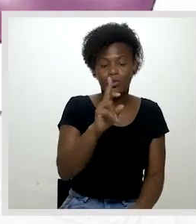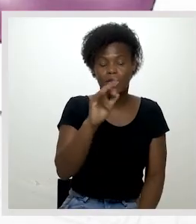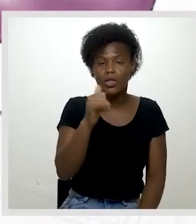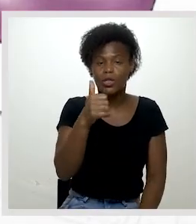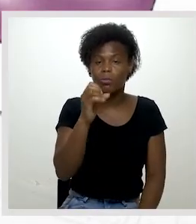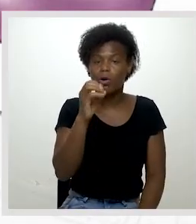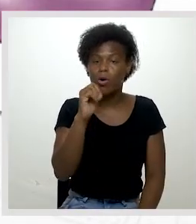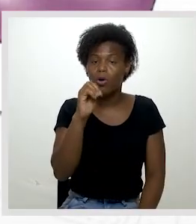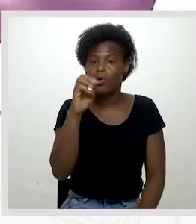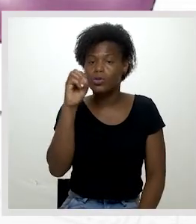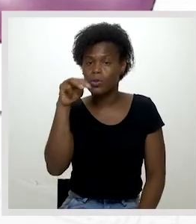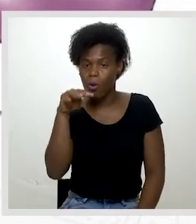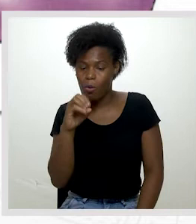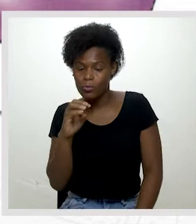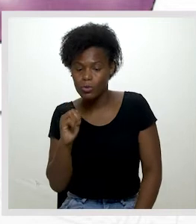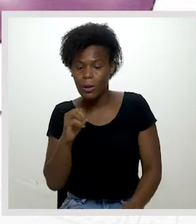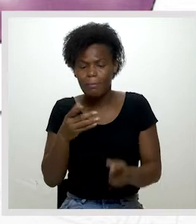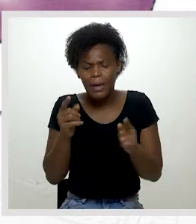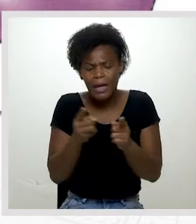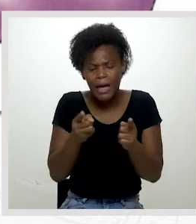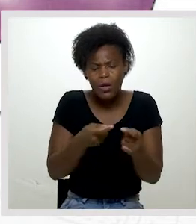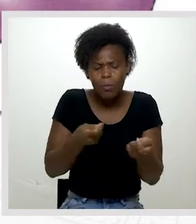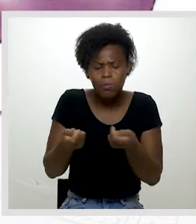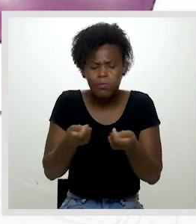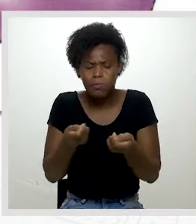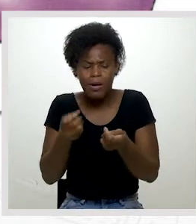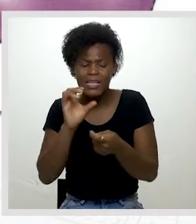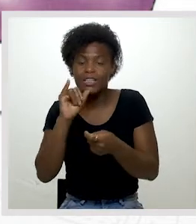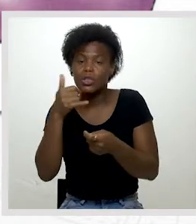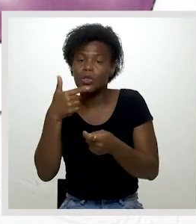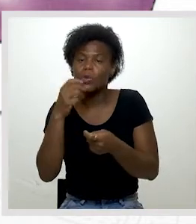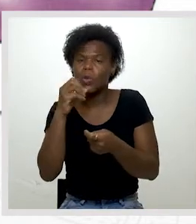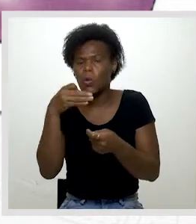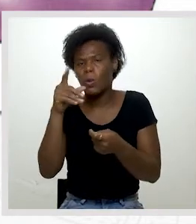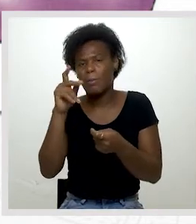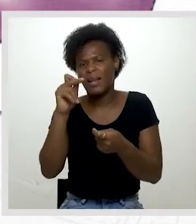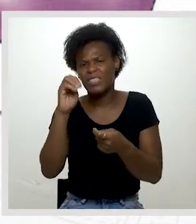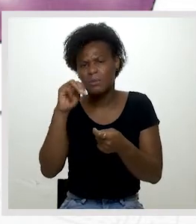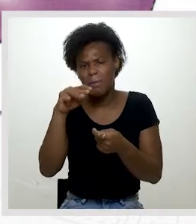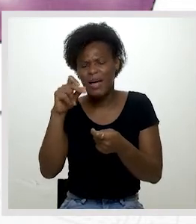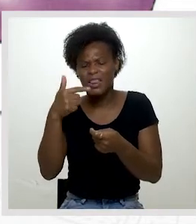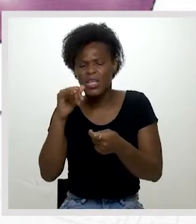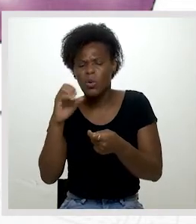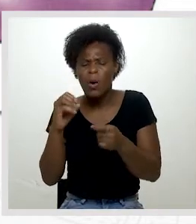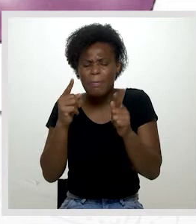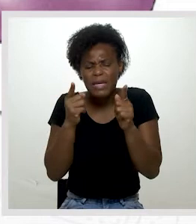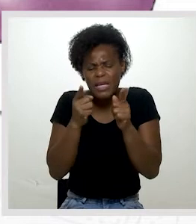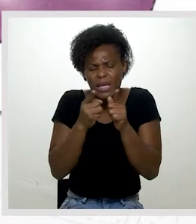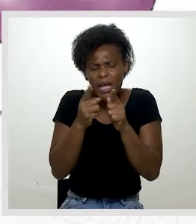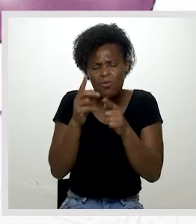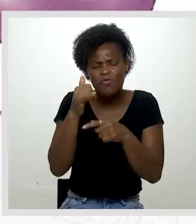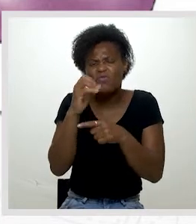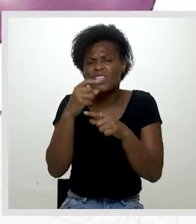ribossomas, que são pequenos organelos citoplasmáticos de dimensão muito pequena, cerca de 20 vezes 30 nanômetros, e